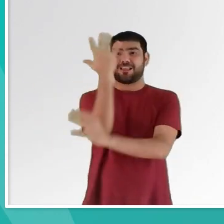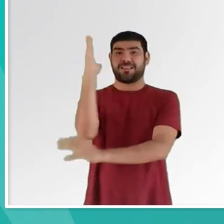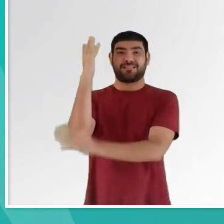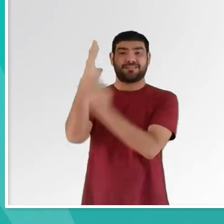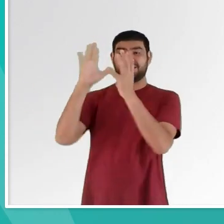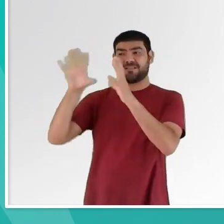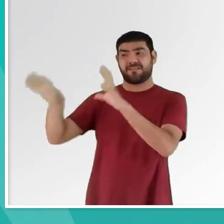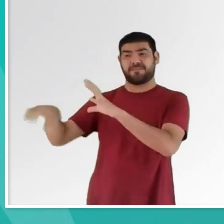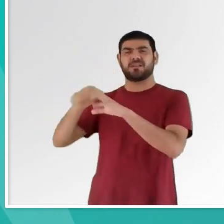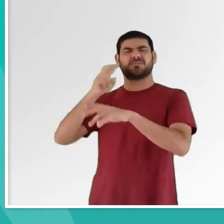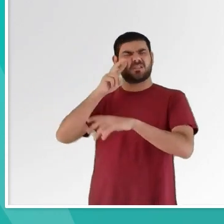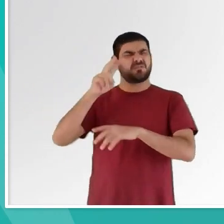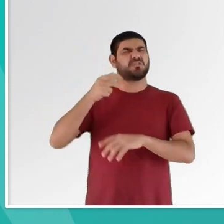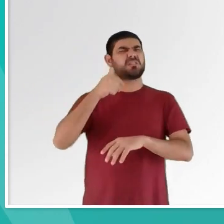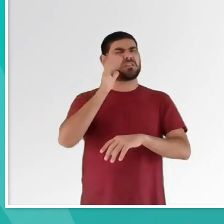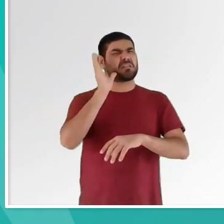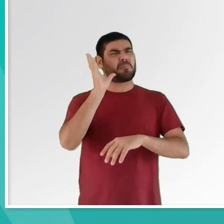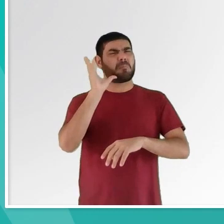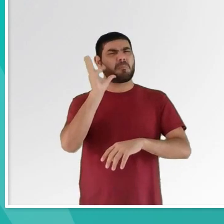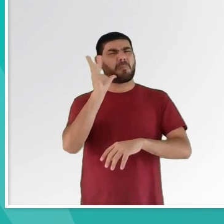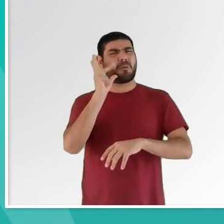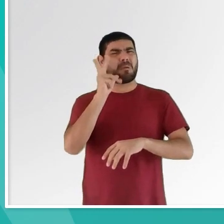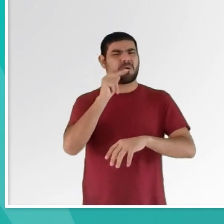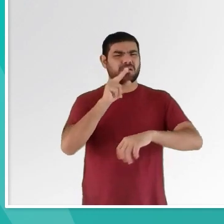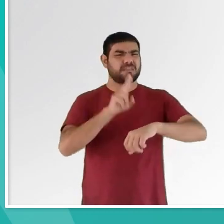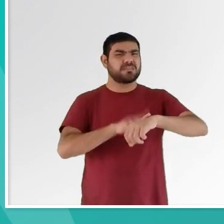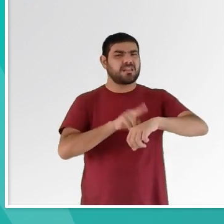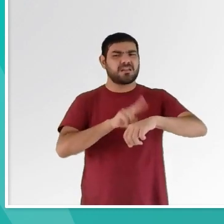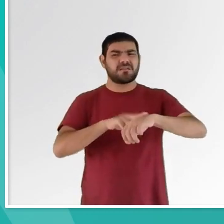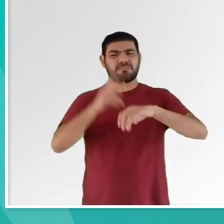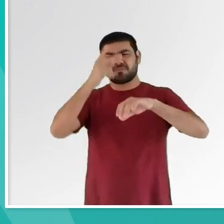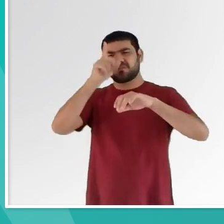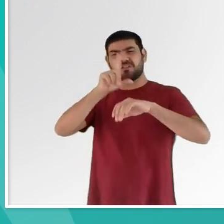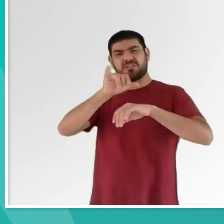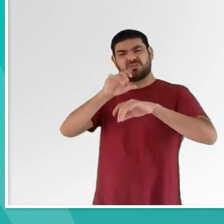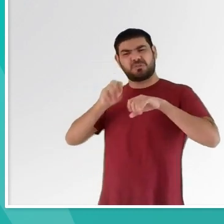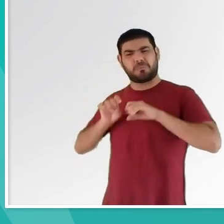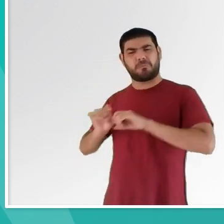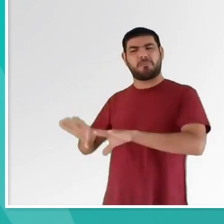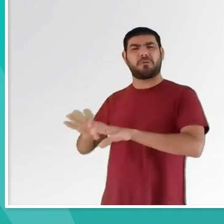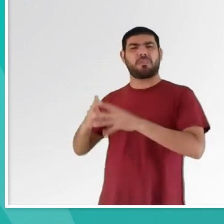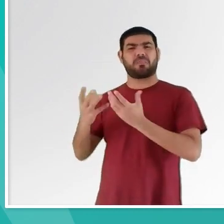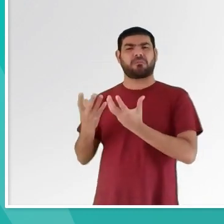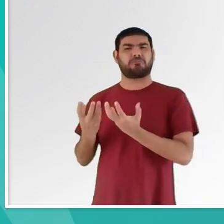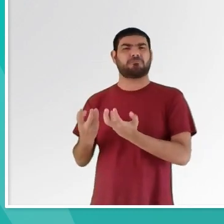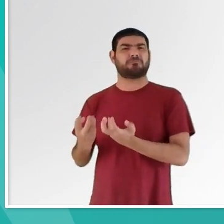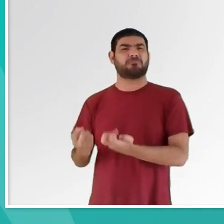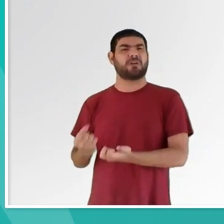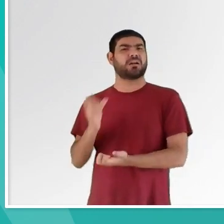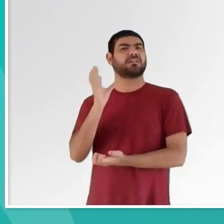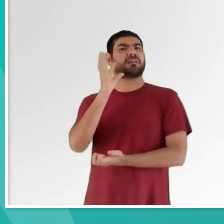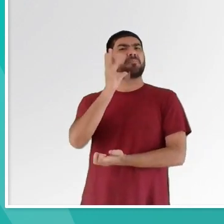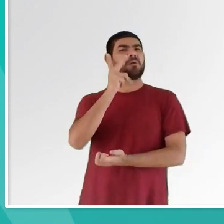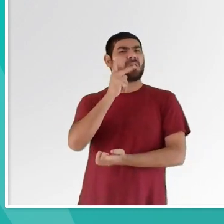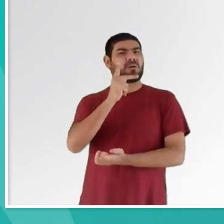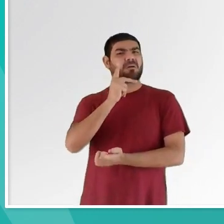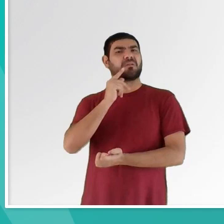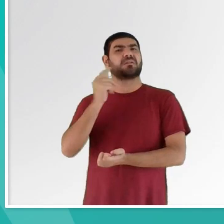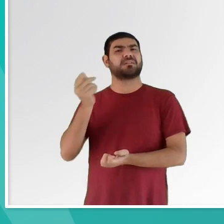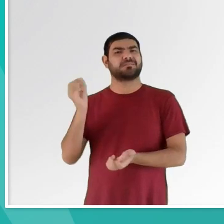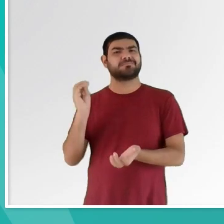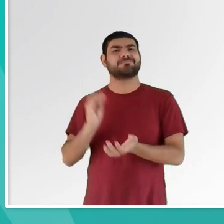alguns materiais que nós descartamos no meio ambiente e como ele vai agredir esse meio ambiente com o tempo que ele vai